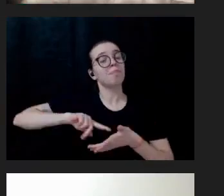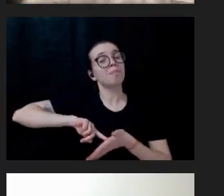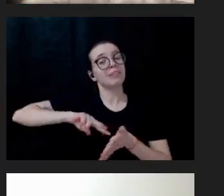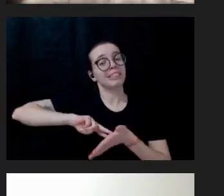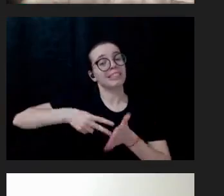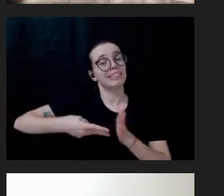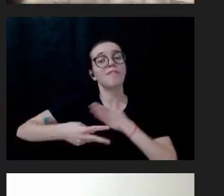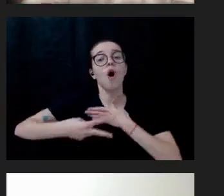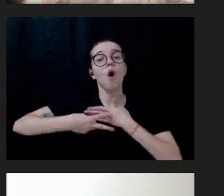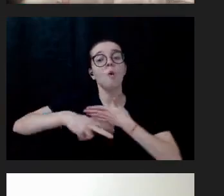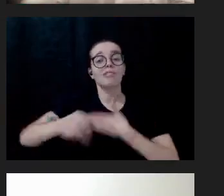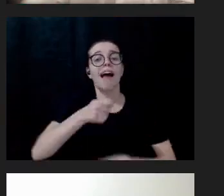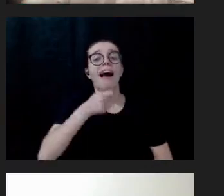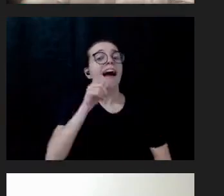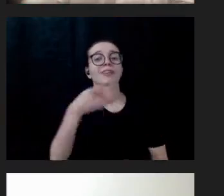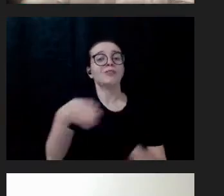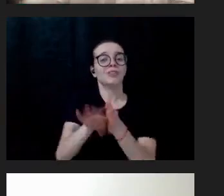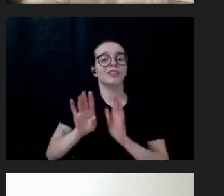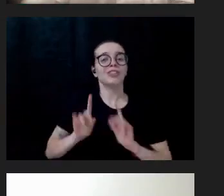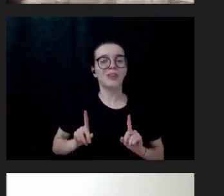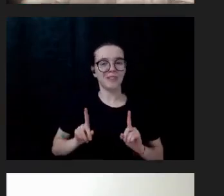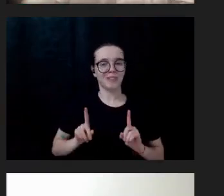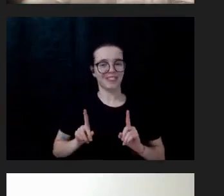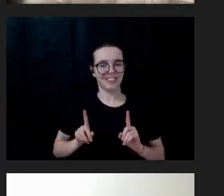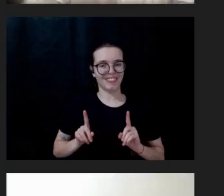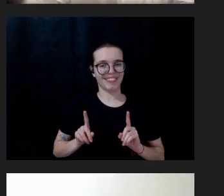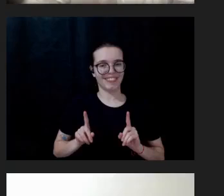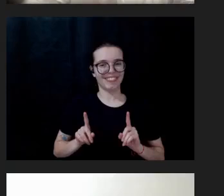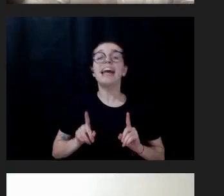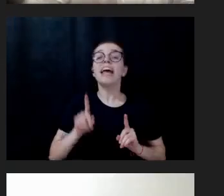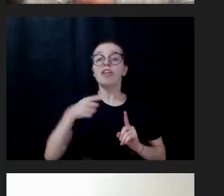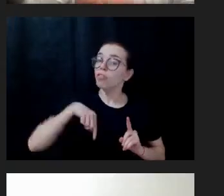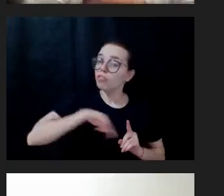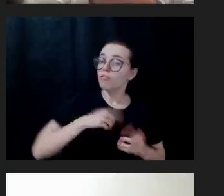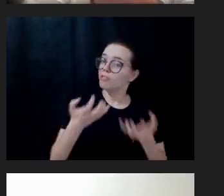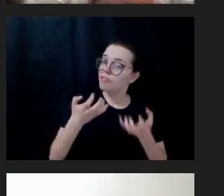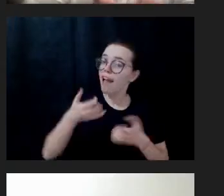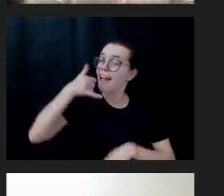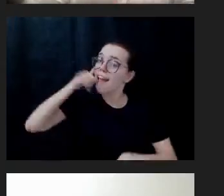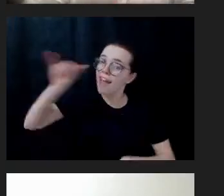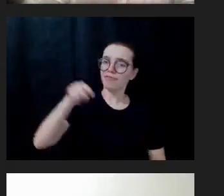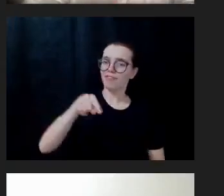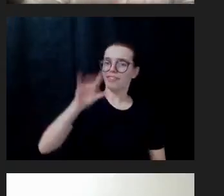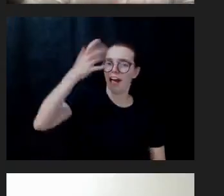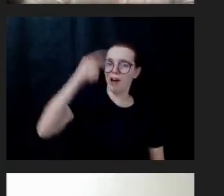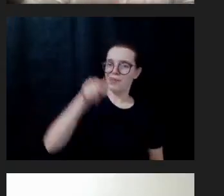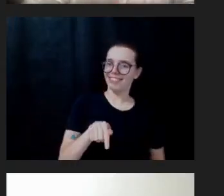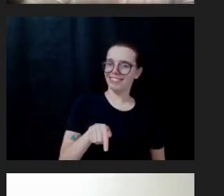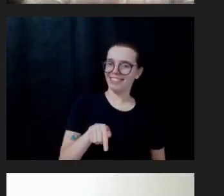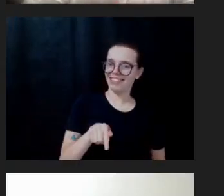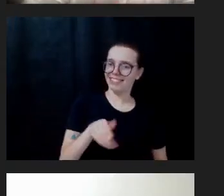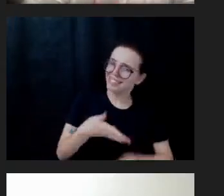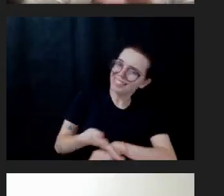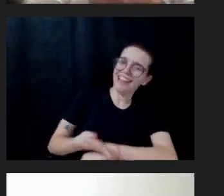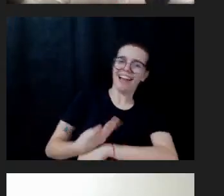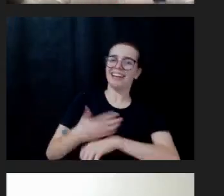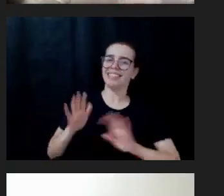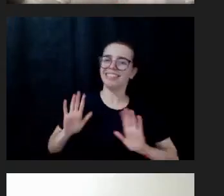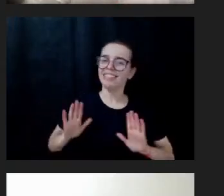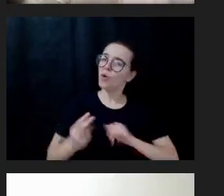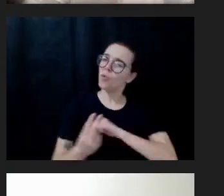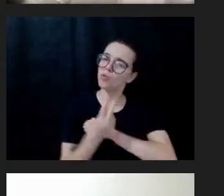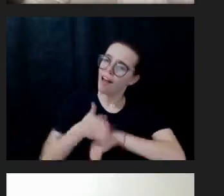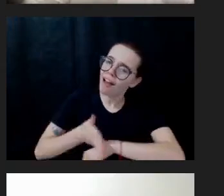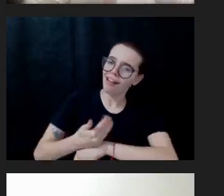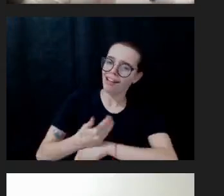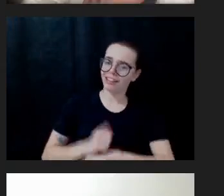Então, a gente não quer que aconteça, né? A gente tem que evitar. E também aqui, né? Diabetes e pressão alta